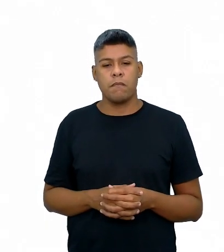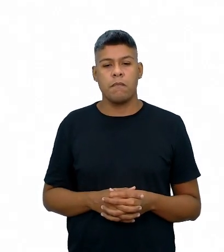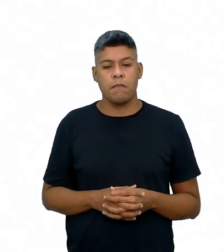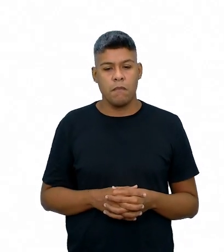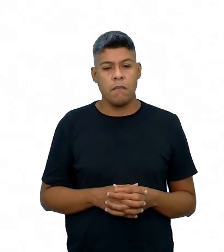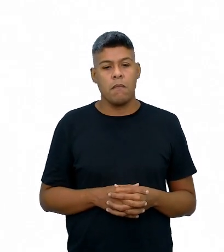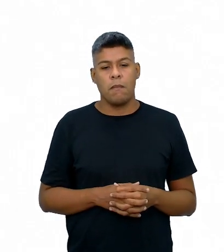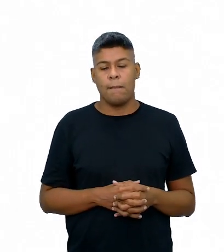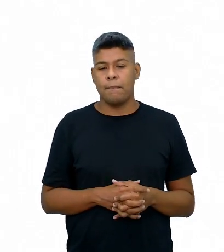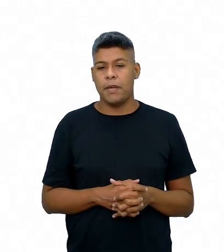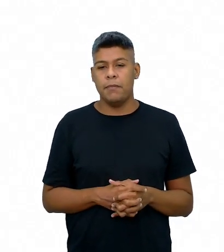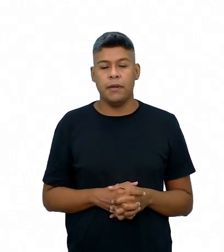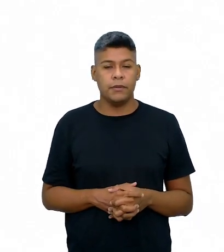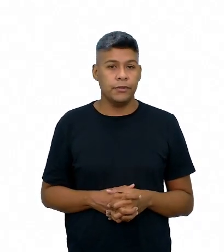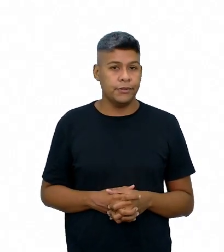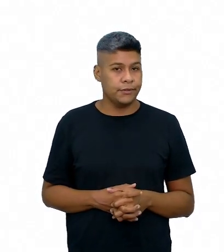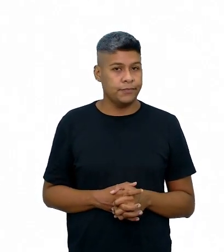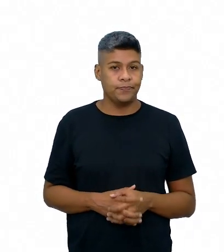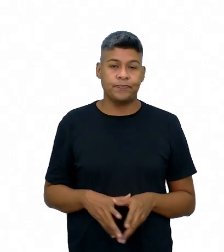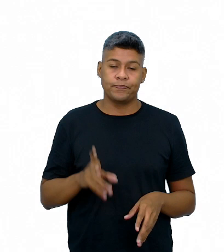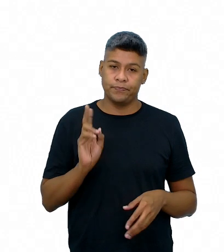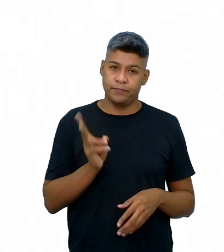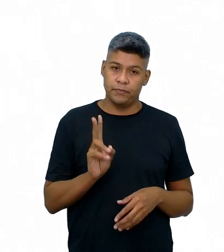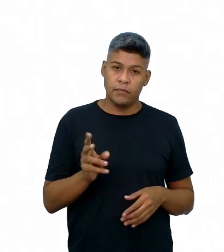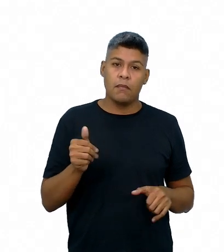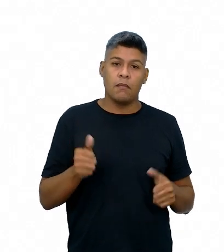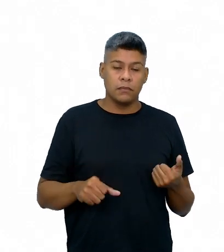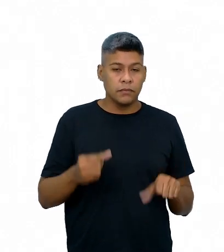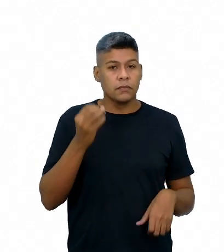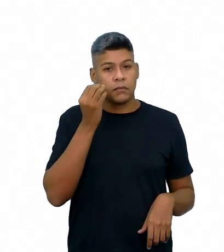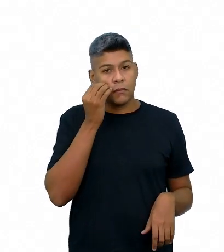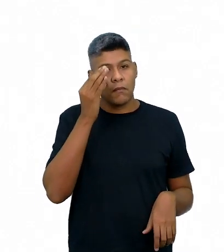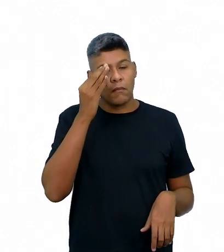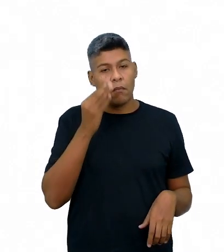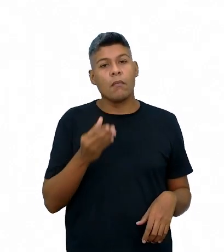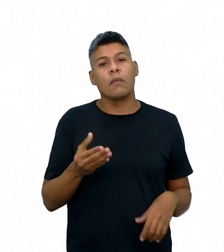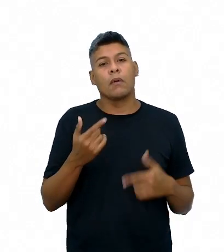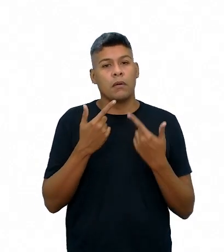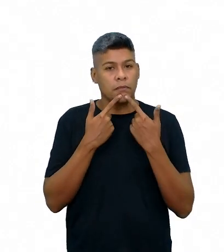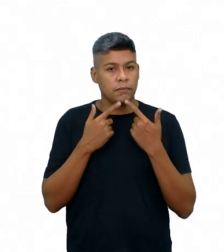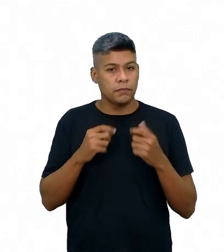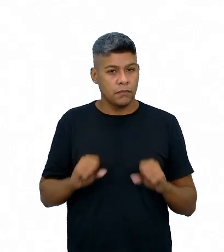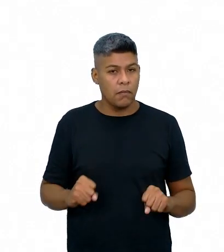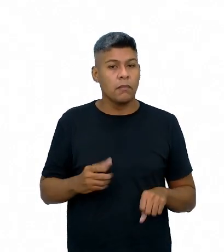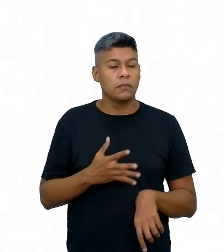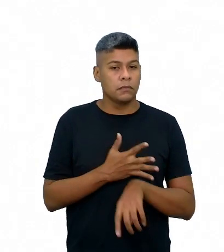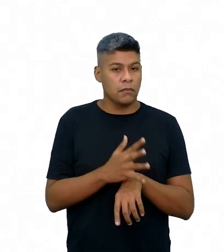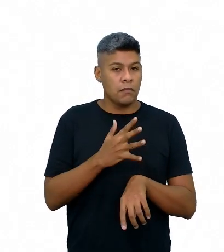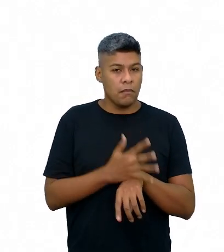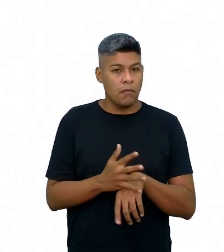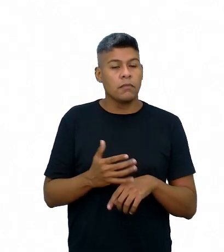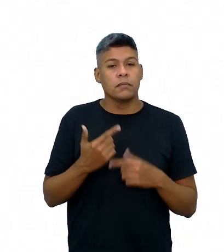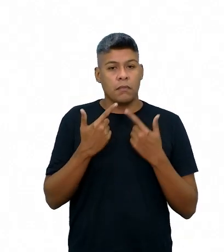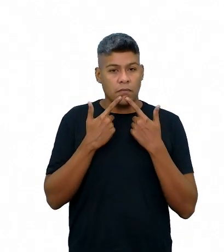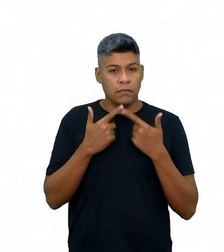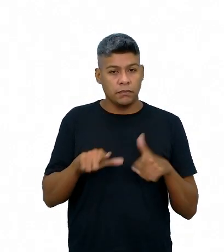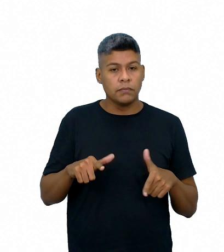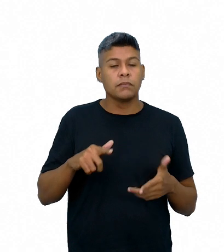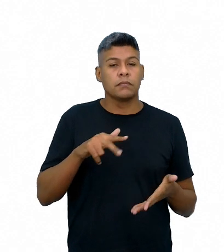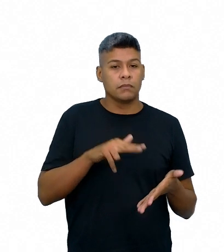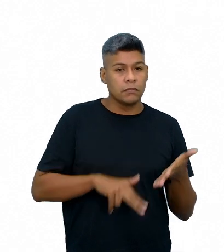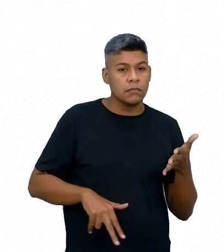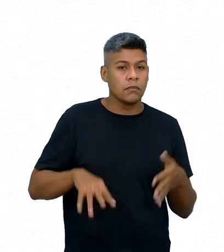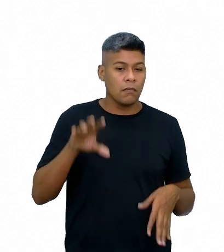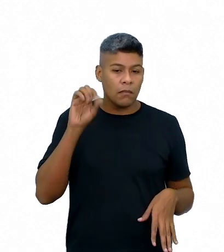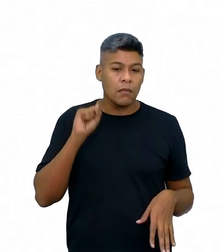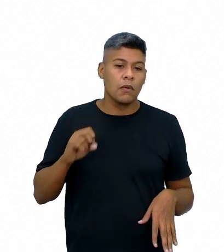Pois bem, análise linguística e semiótica e os conhecimentos linguísticos. As práticas de linguagem, leitura,